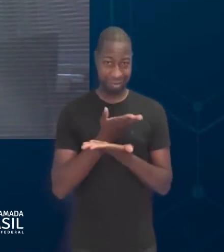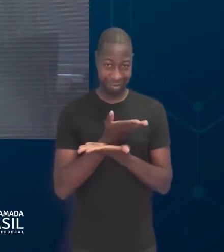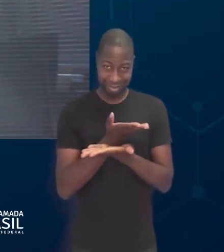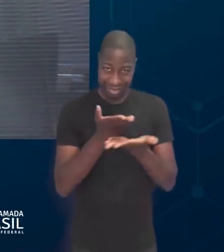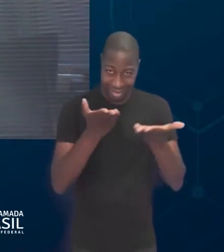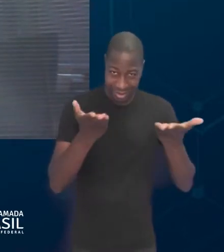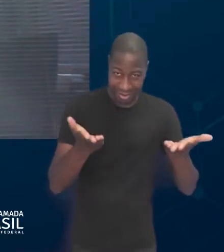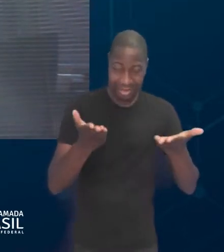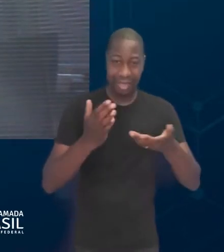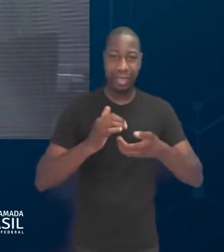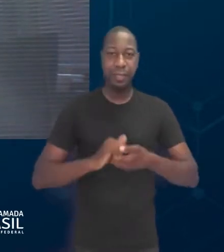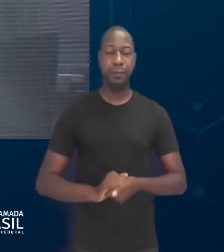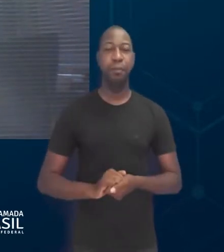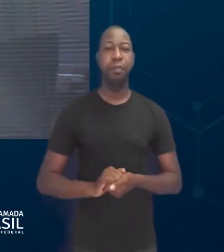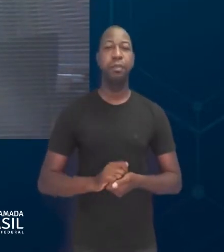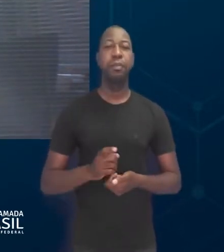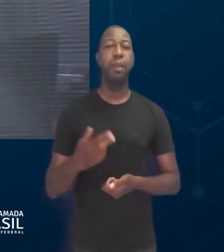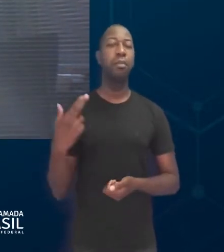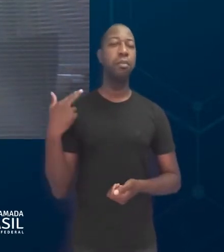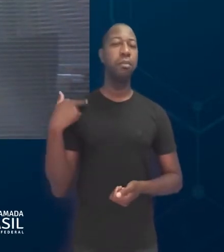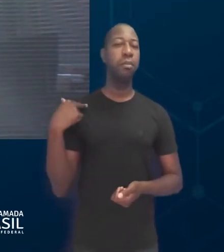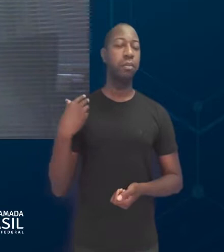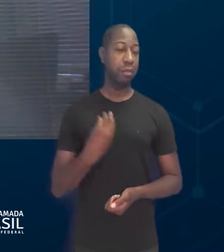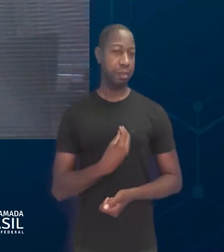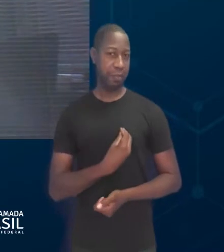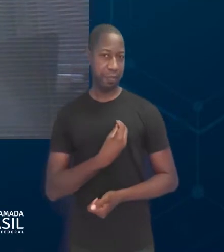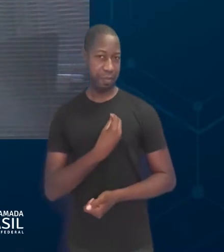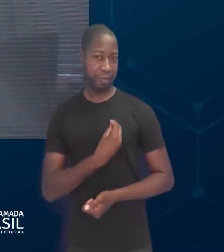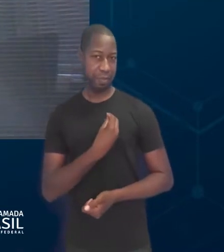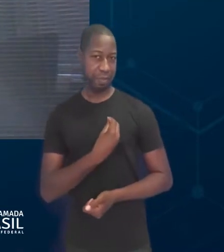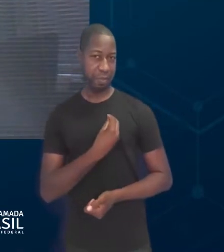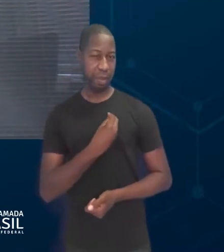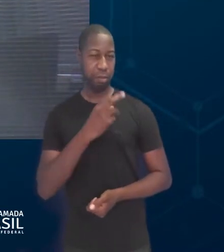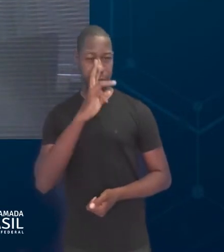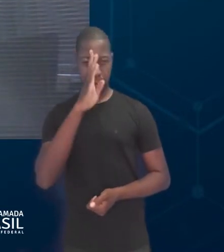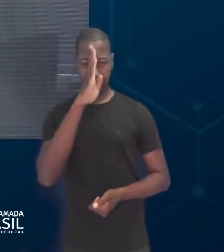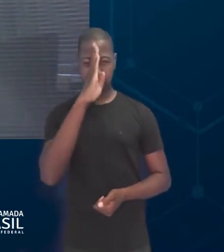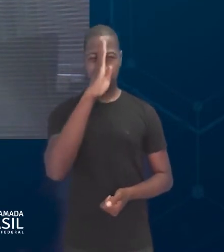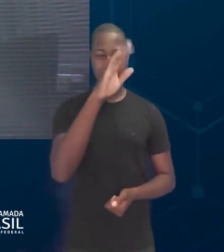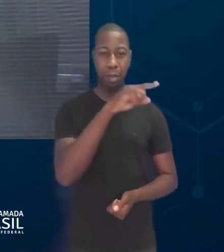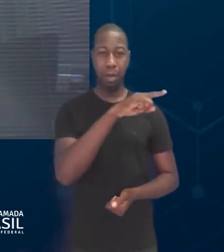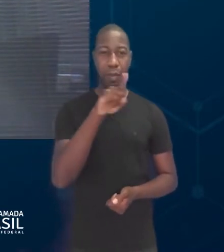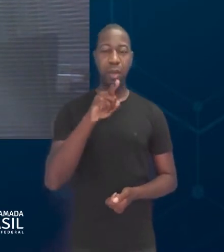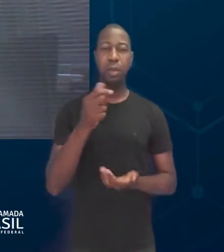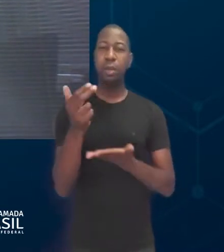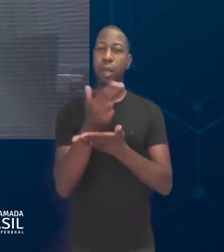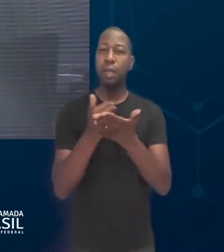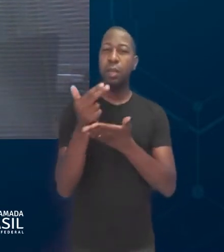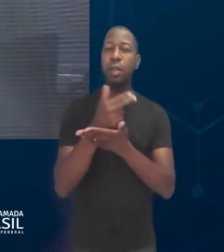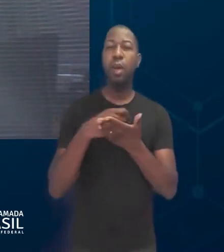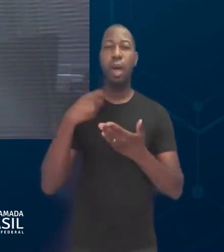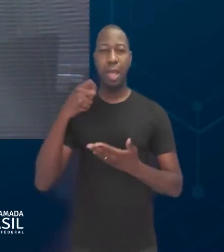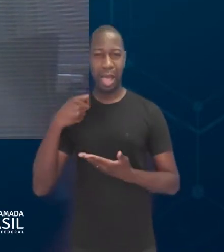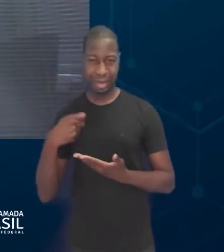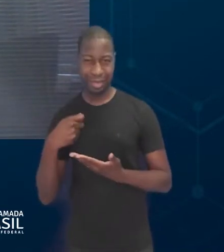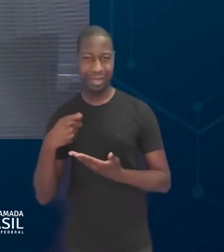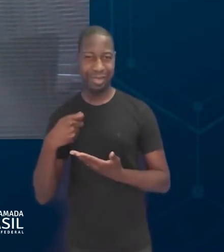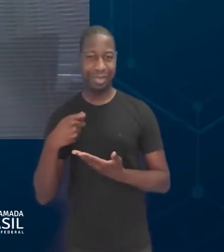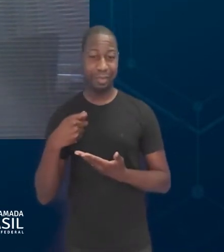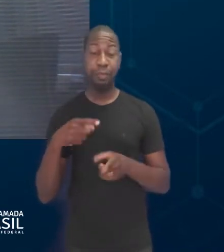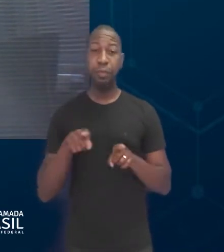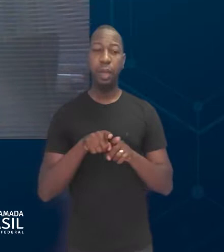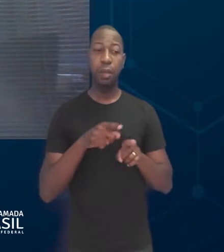vocês, às autoridades presentes, em especial aos escritores e artistas. Gostaria também de agradecer